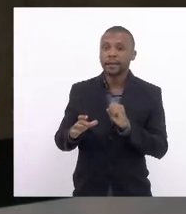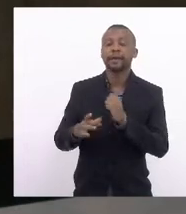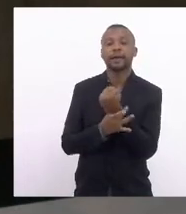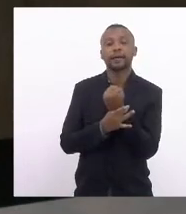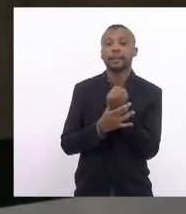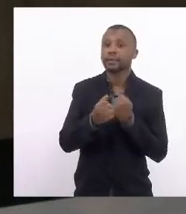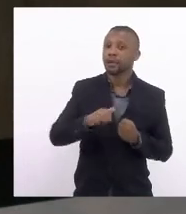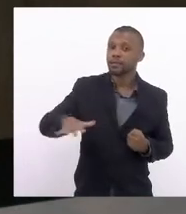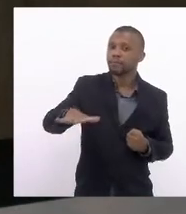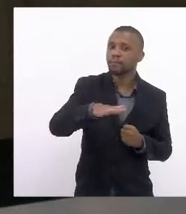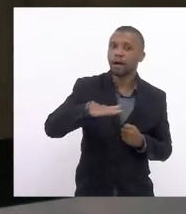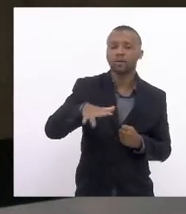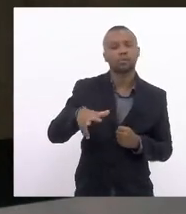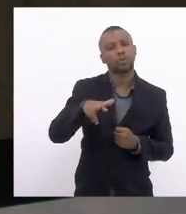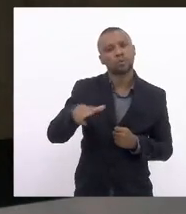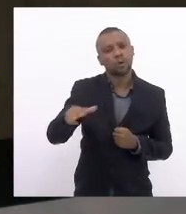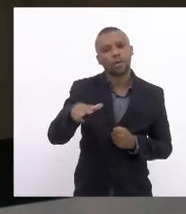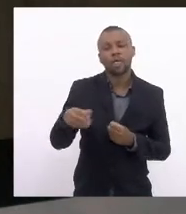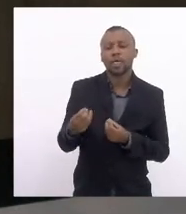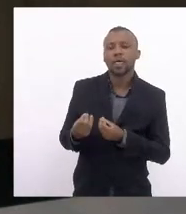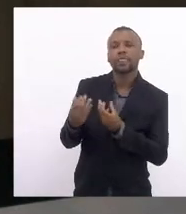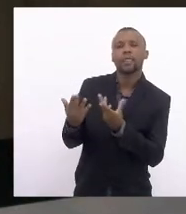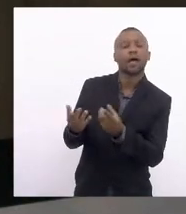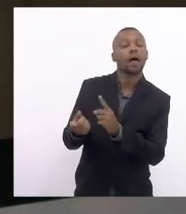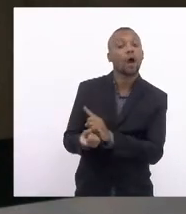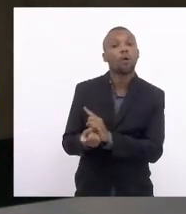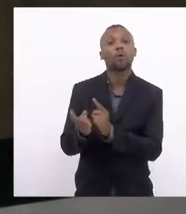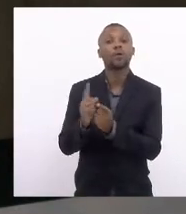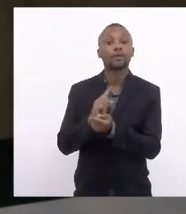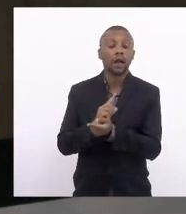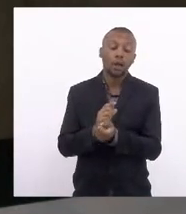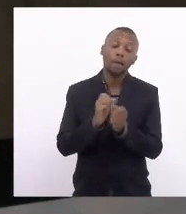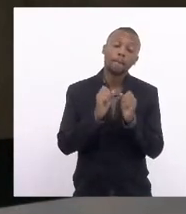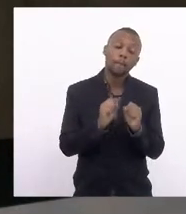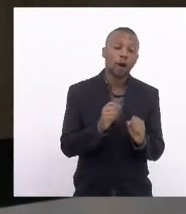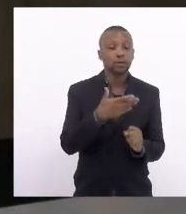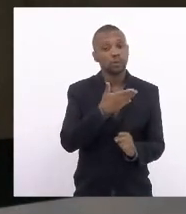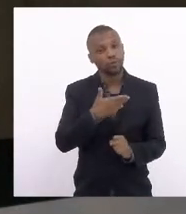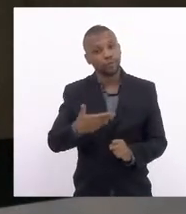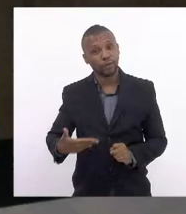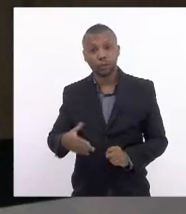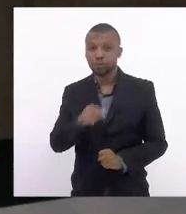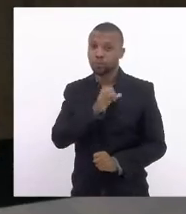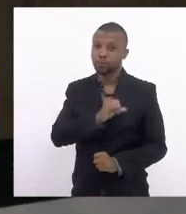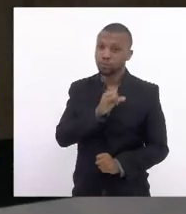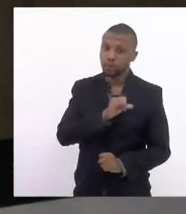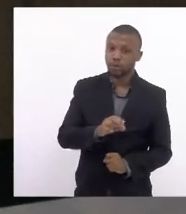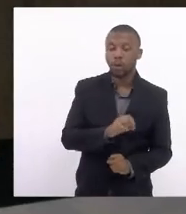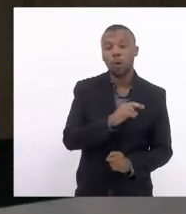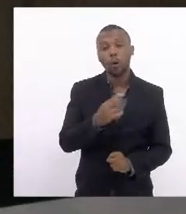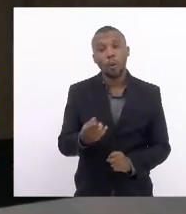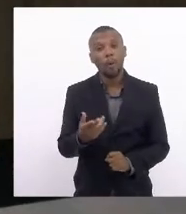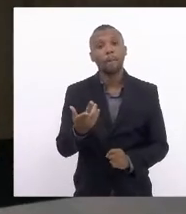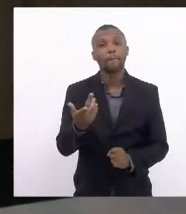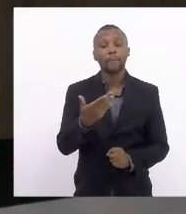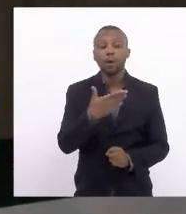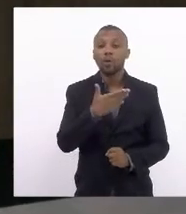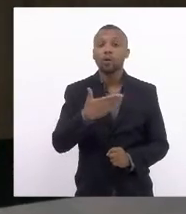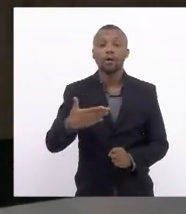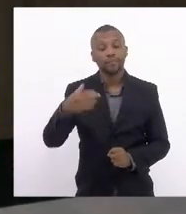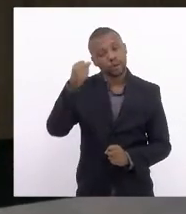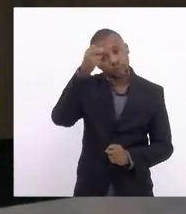espaço não seja dado, pelo contrário, pode ser pelo governo do Estado, pode ser pelo governo municipal,